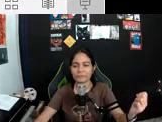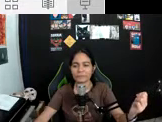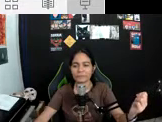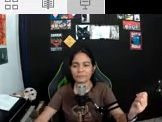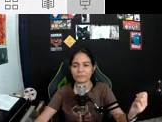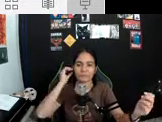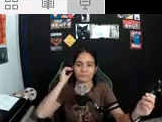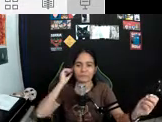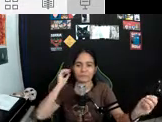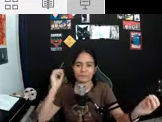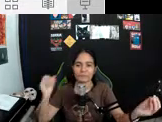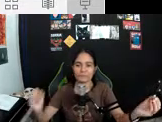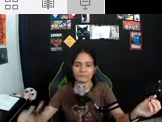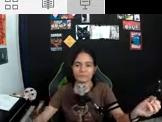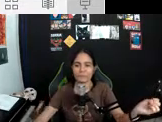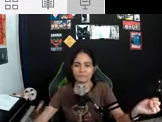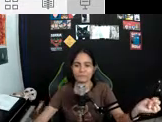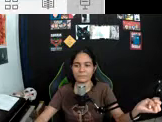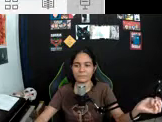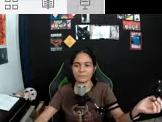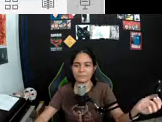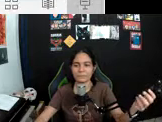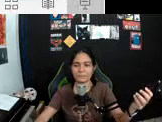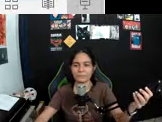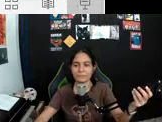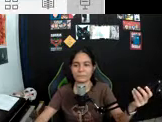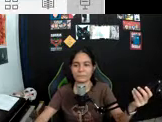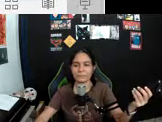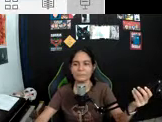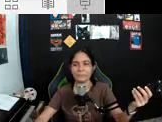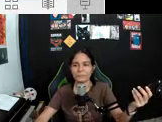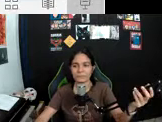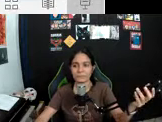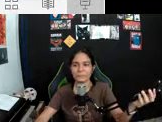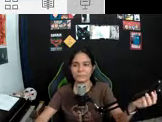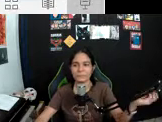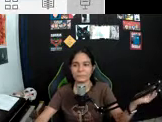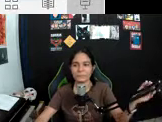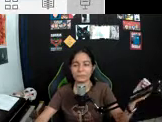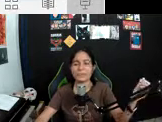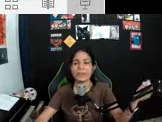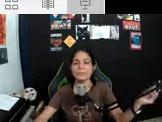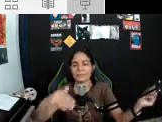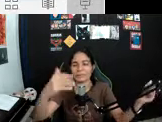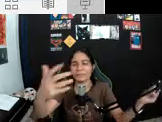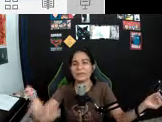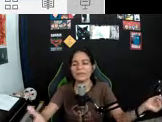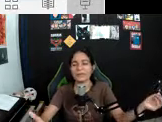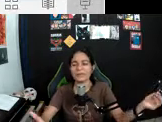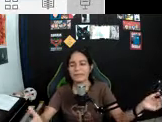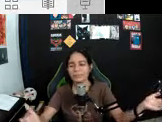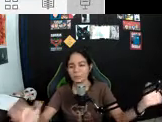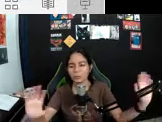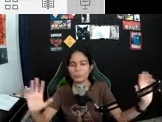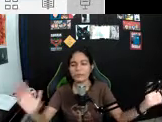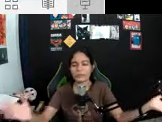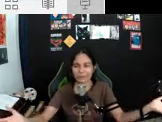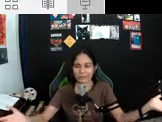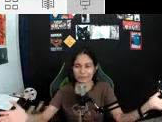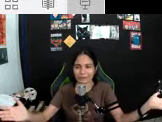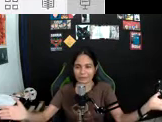Tem, professora, mas eu nunca ouvi falar, não. A não ser que a gente conheça por outro nome. Uhum. Não saiba exatamente, né,